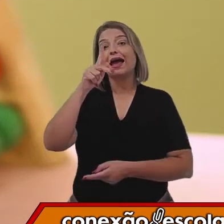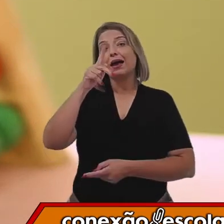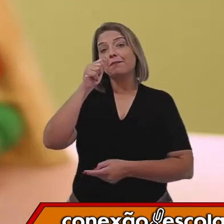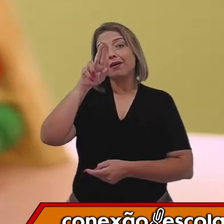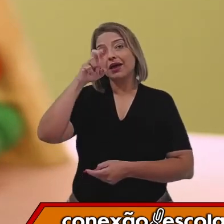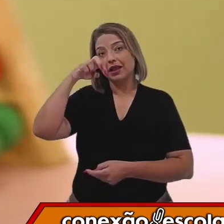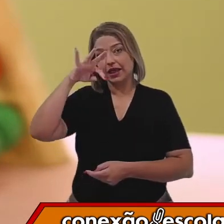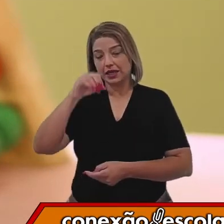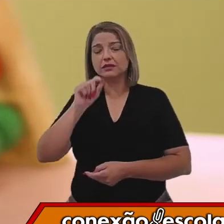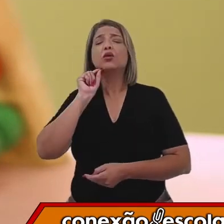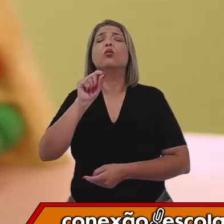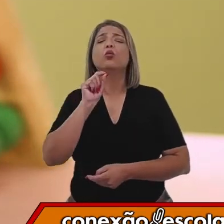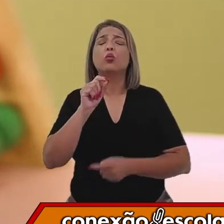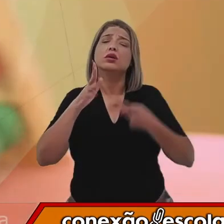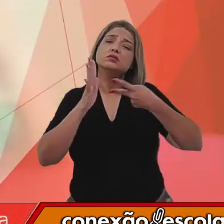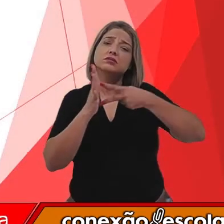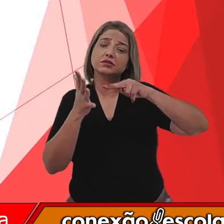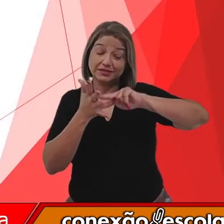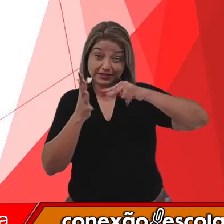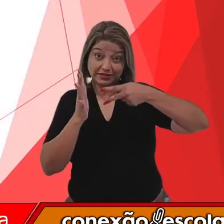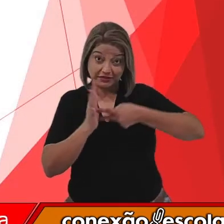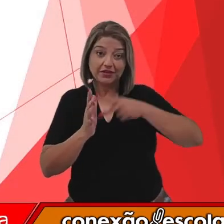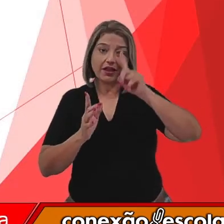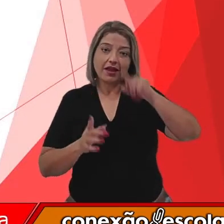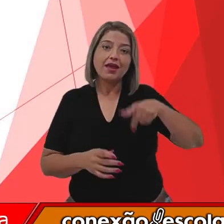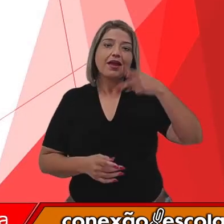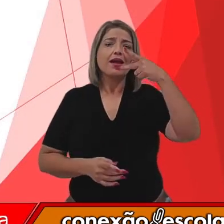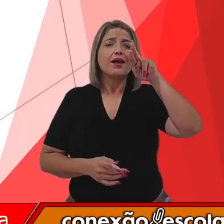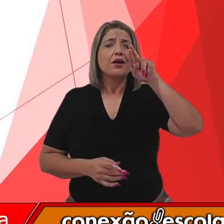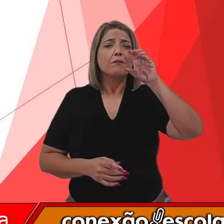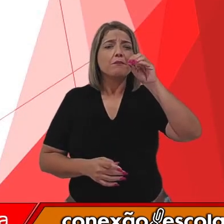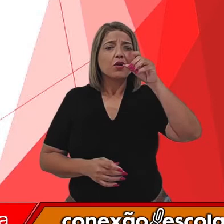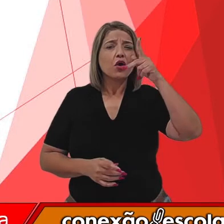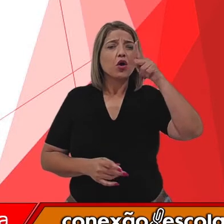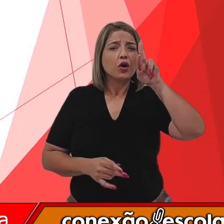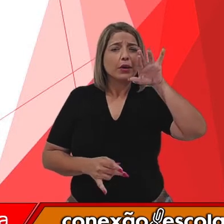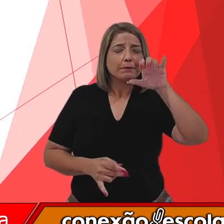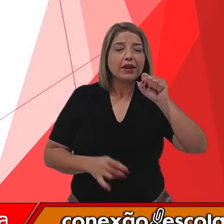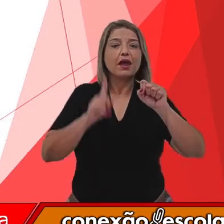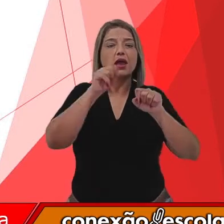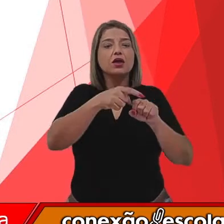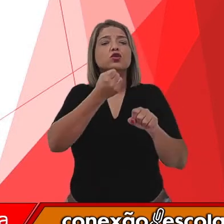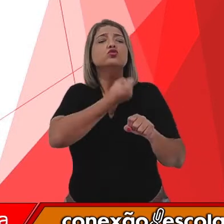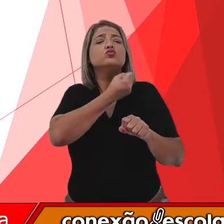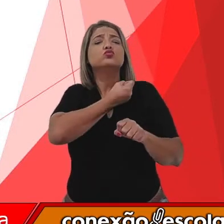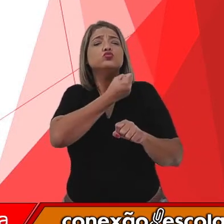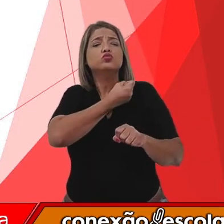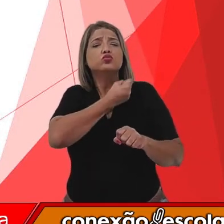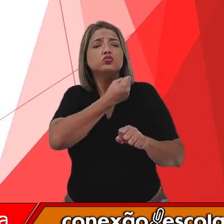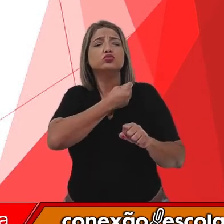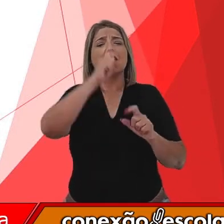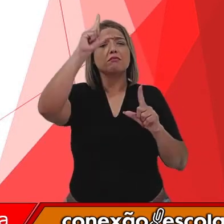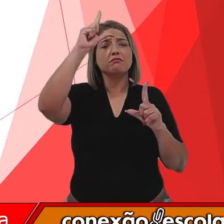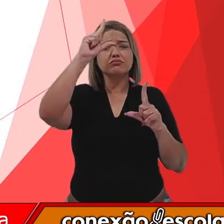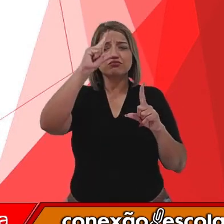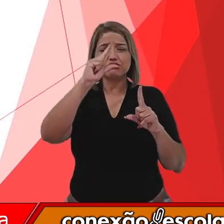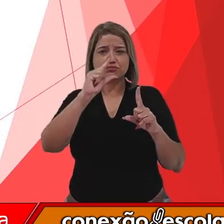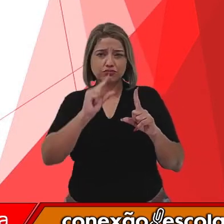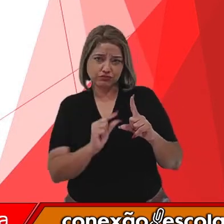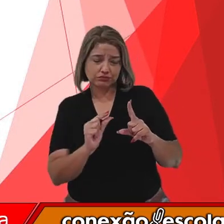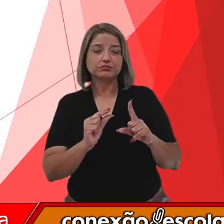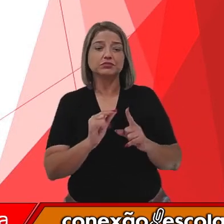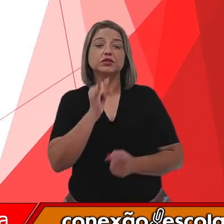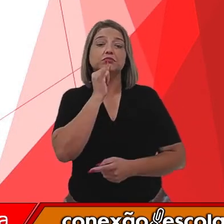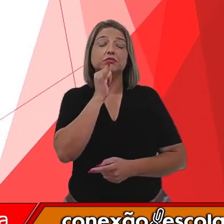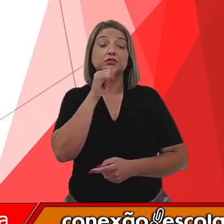que representam quantidades menores do que um número inteiro. Observe só o desenho. Aqui eu tenho um